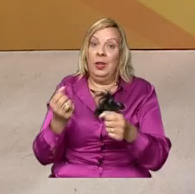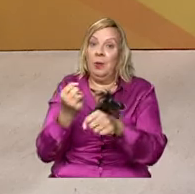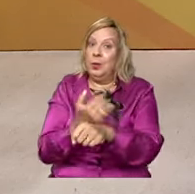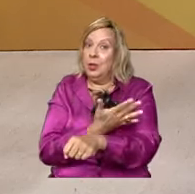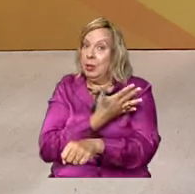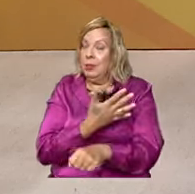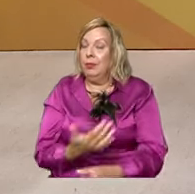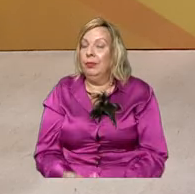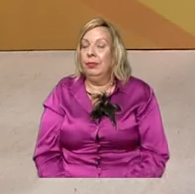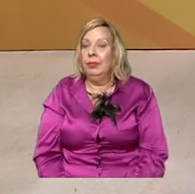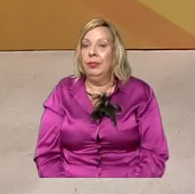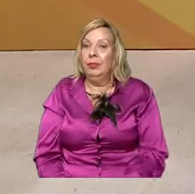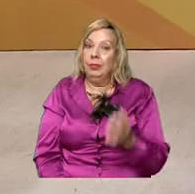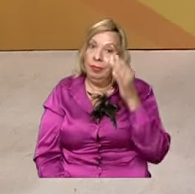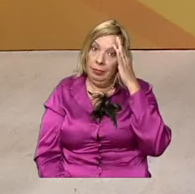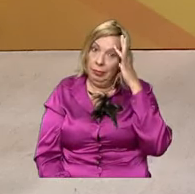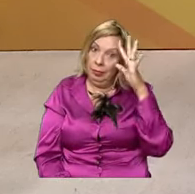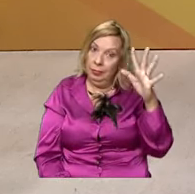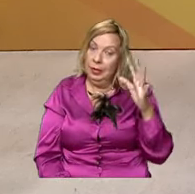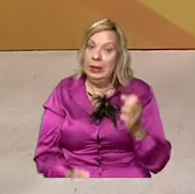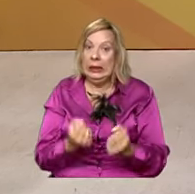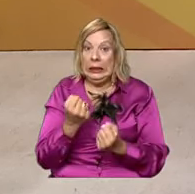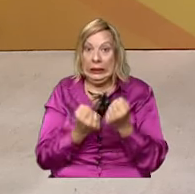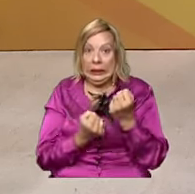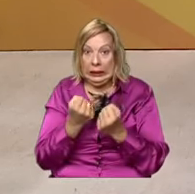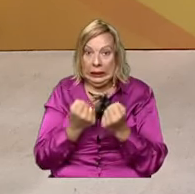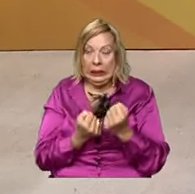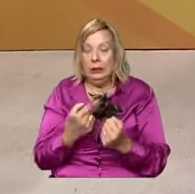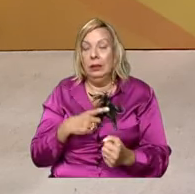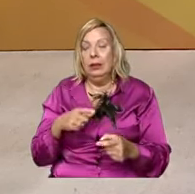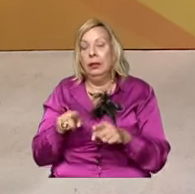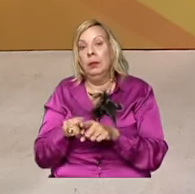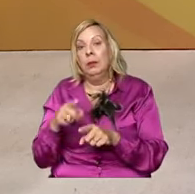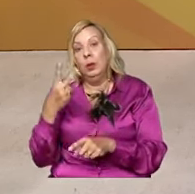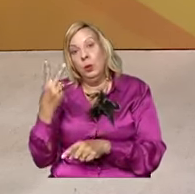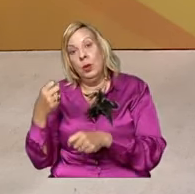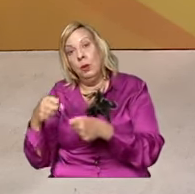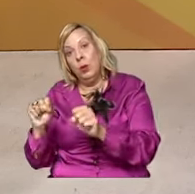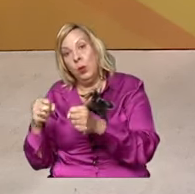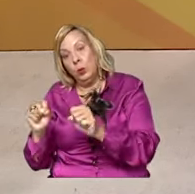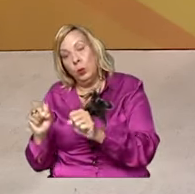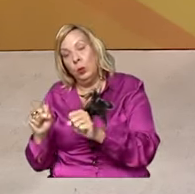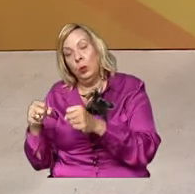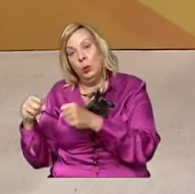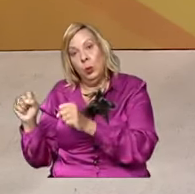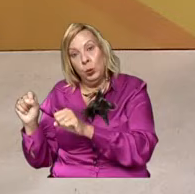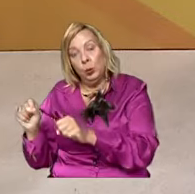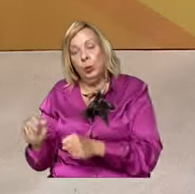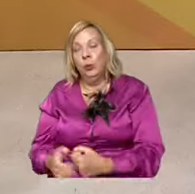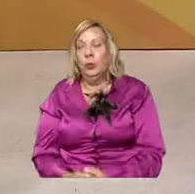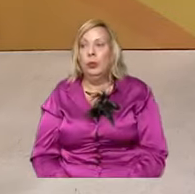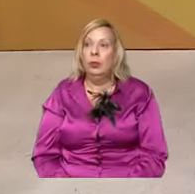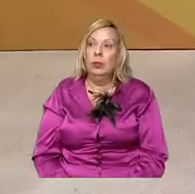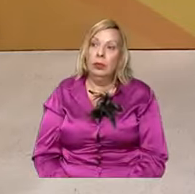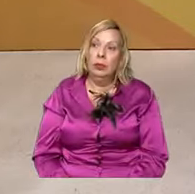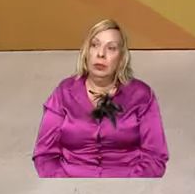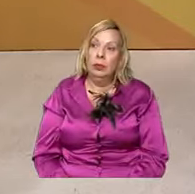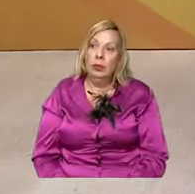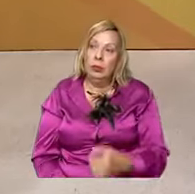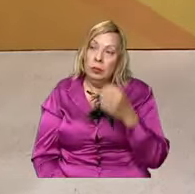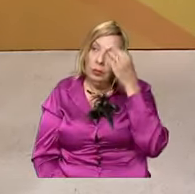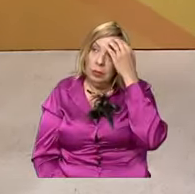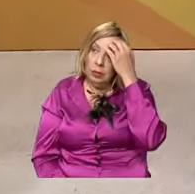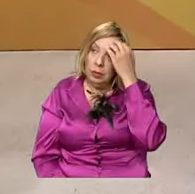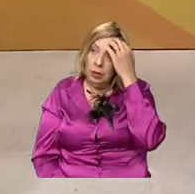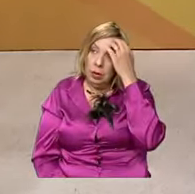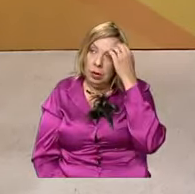palavras. Imagina levar um carrão e duas motos para casa. Olha só, um carrão e duas motos. É o que aconteceu com